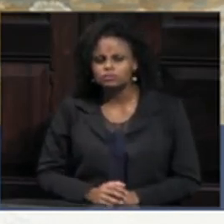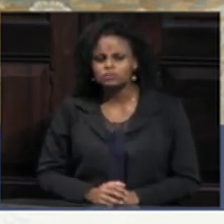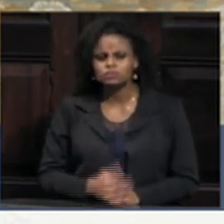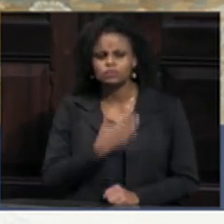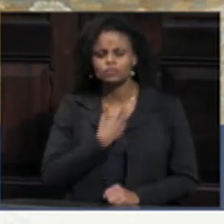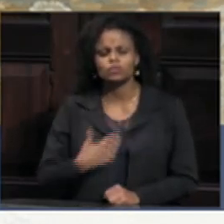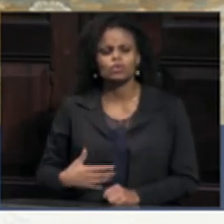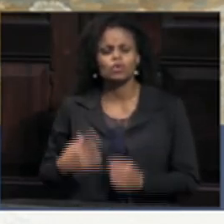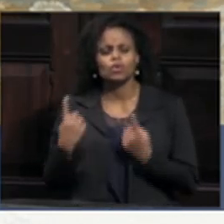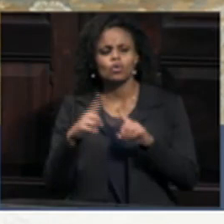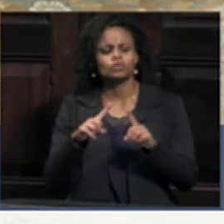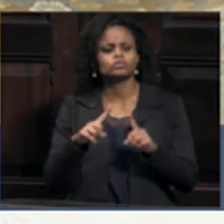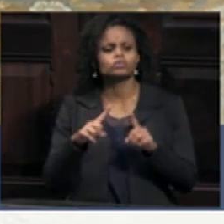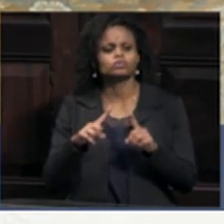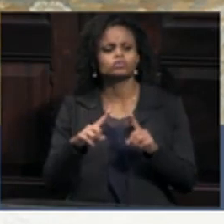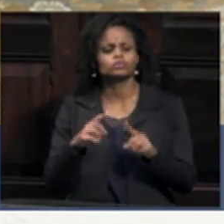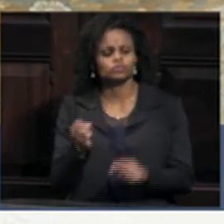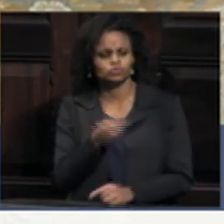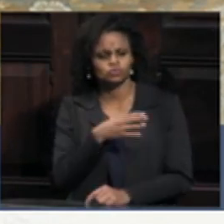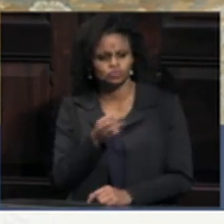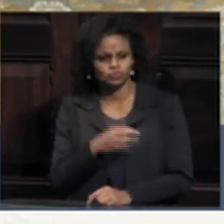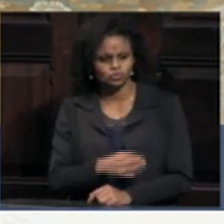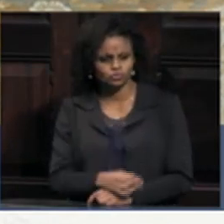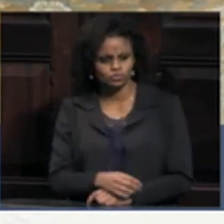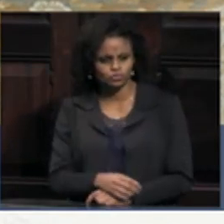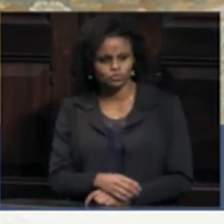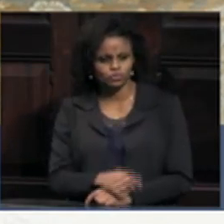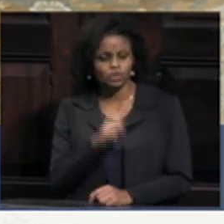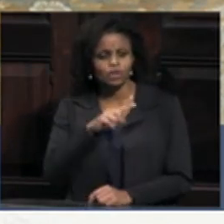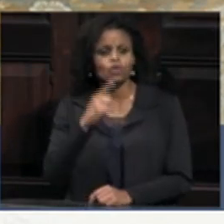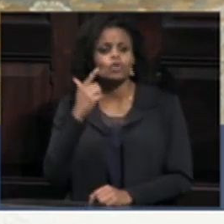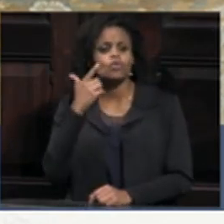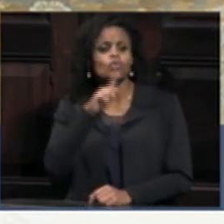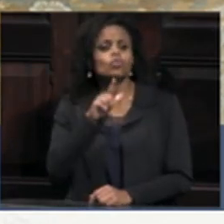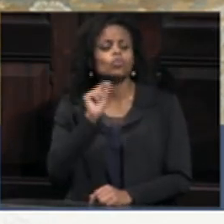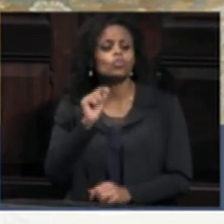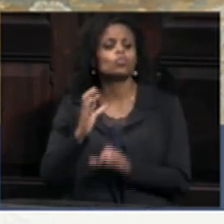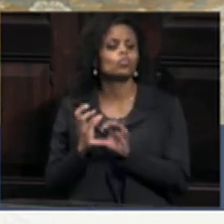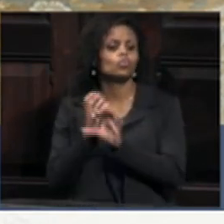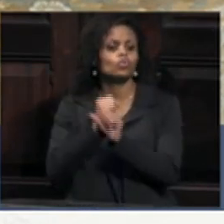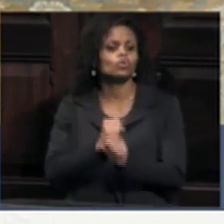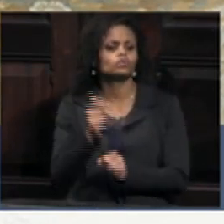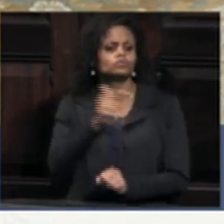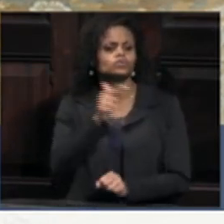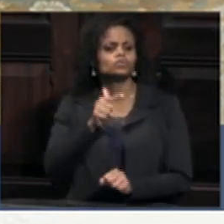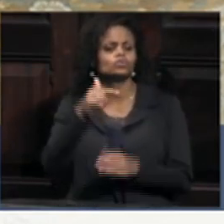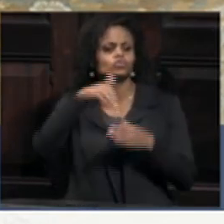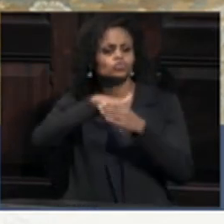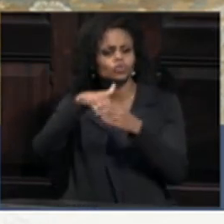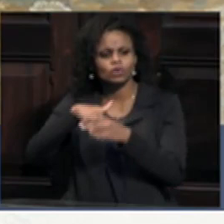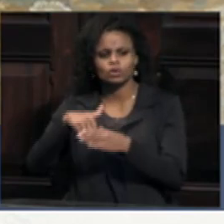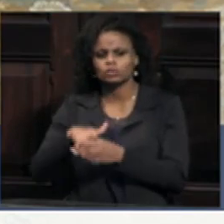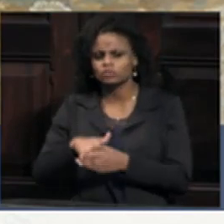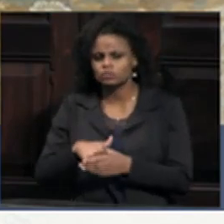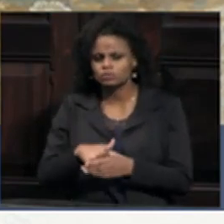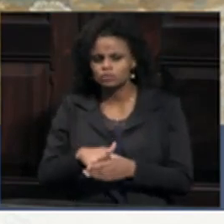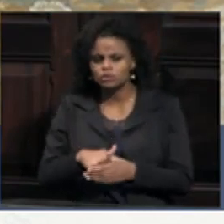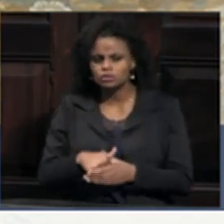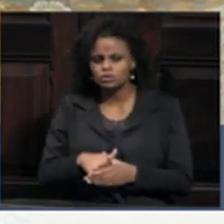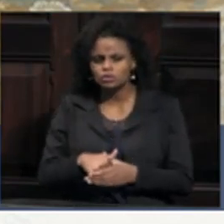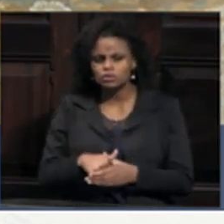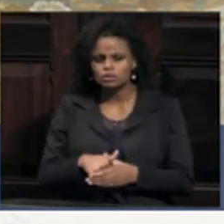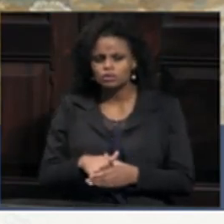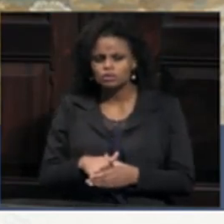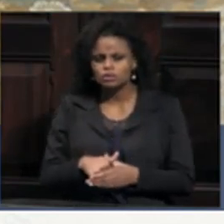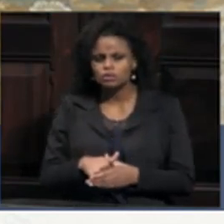futuro, obviamente, e conseguiu 22 votos. Foi um teste para eles, muito longe dos 36.